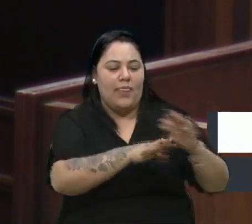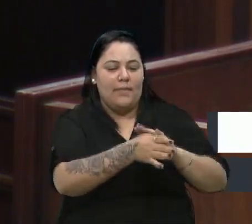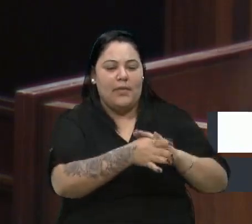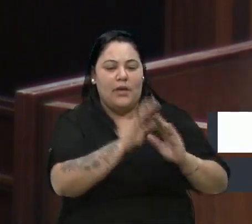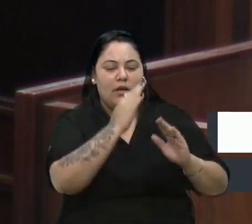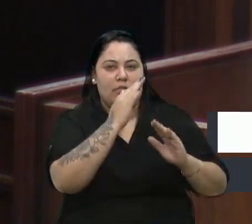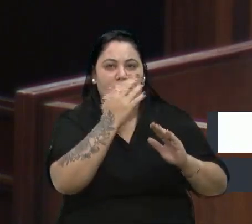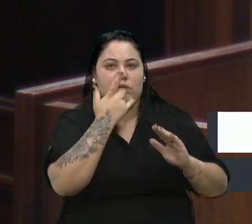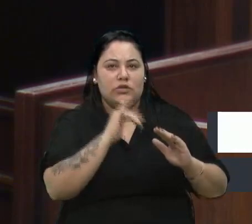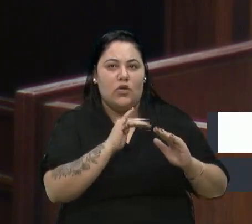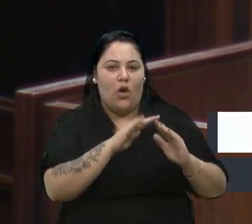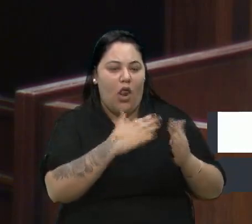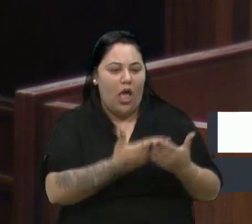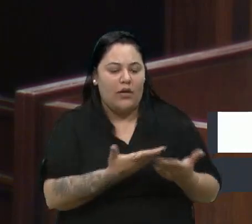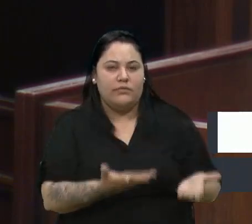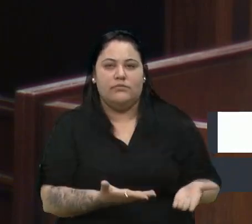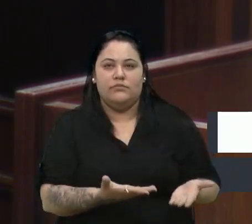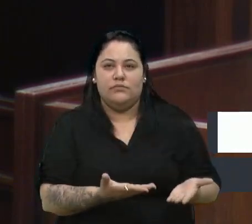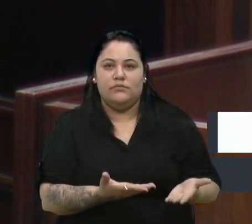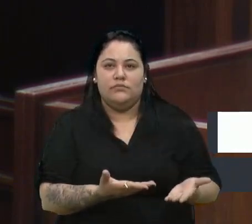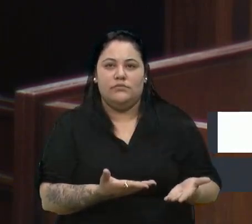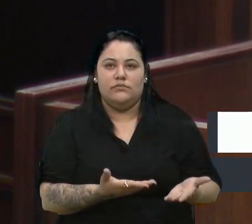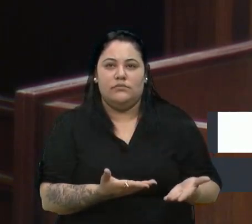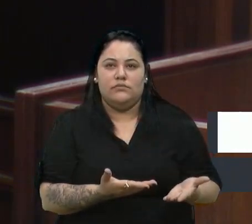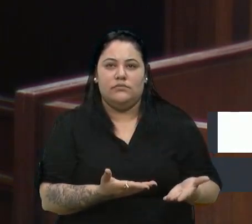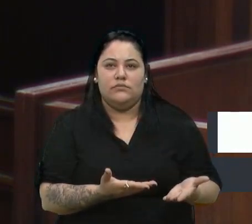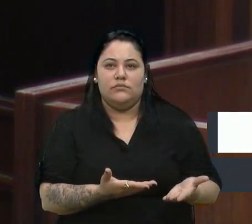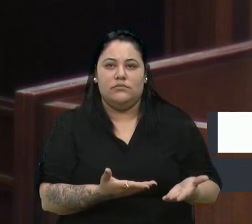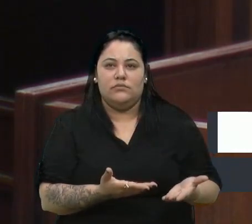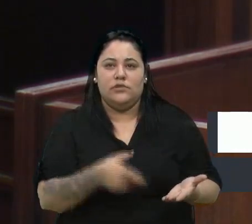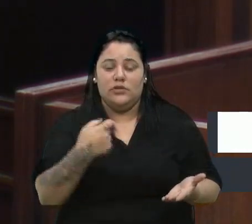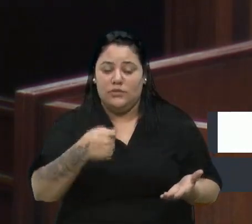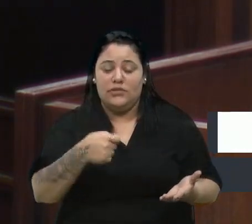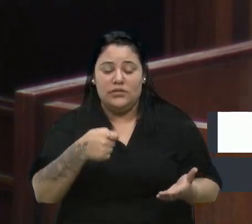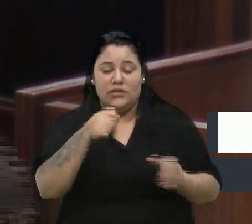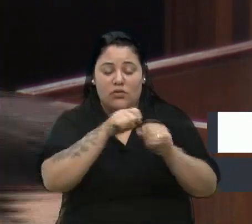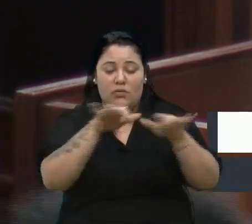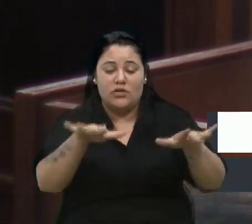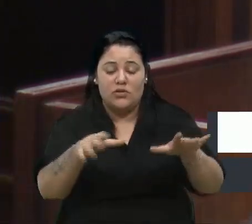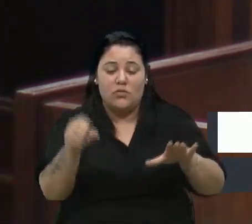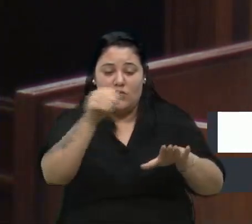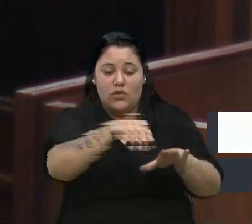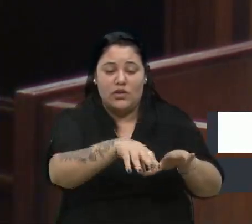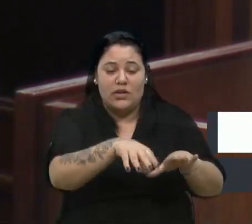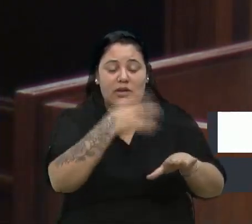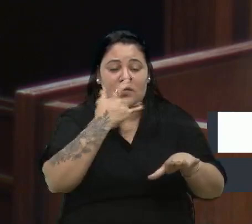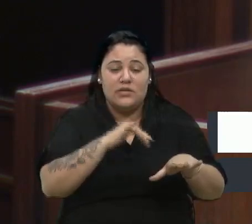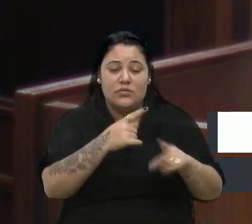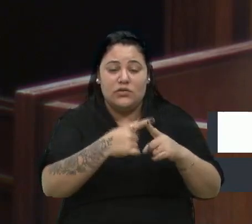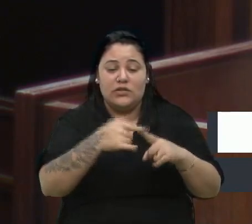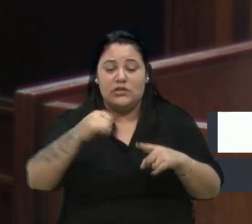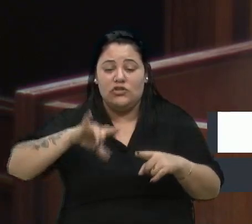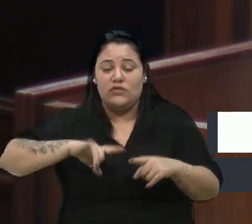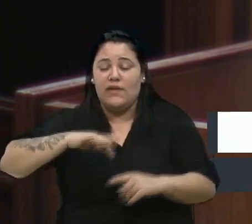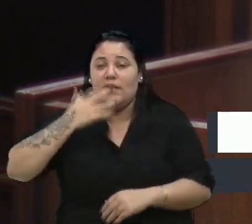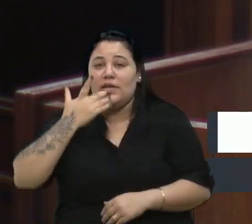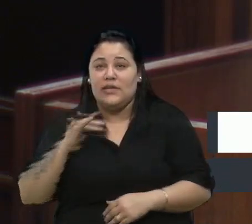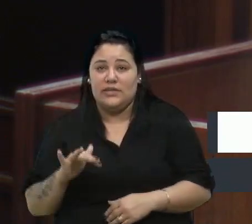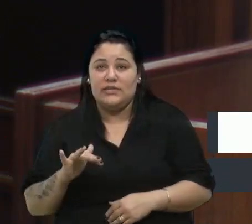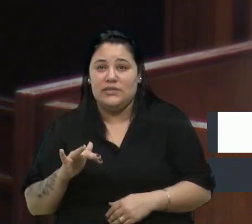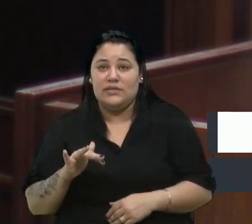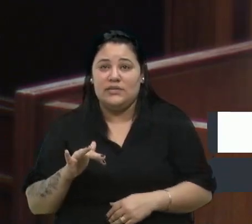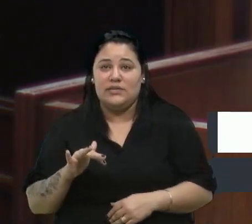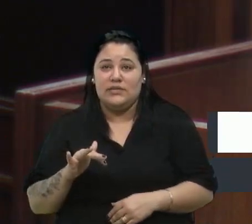escola infantil. Pois lá se busca uma compartilhada e se coloca crianças. Por quê? Porque se tivermos crianças